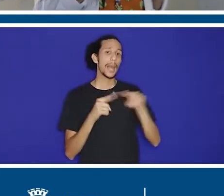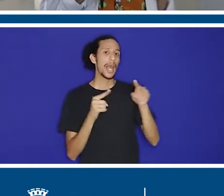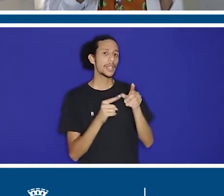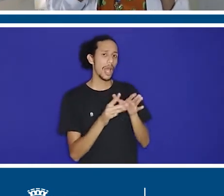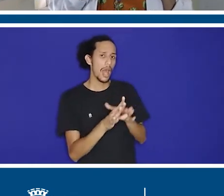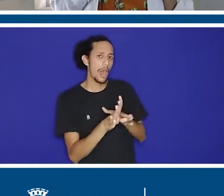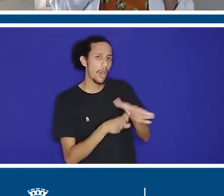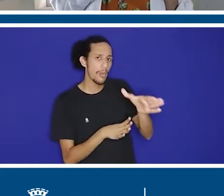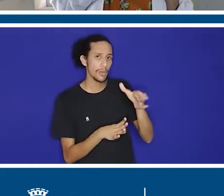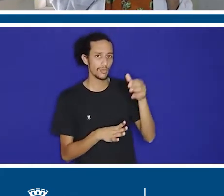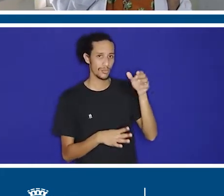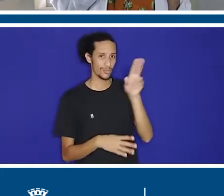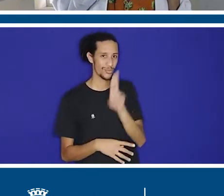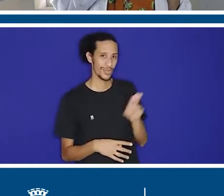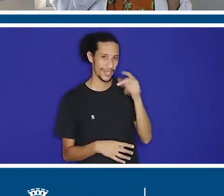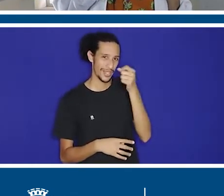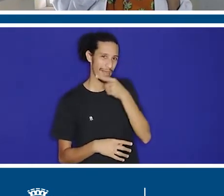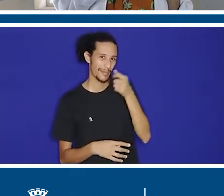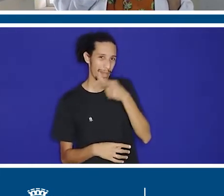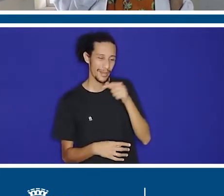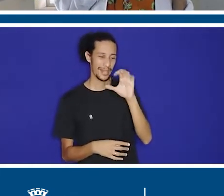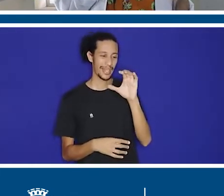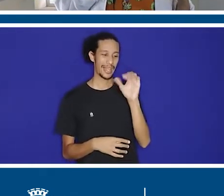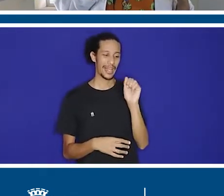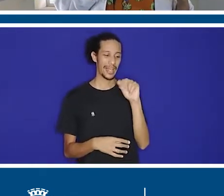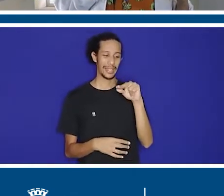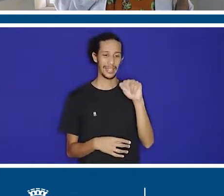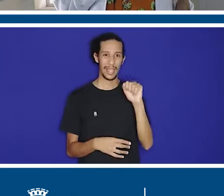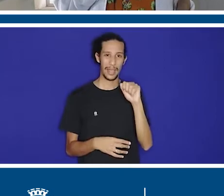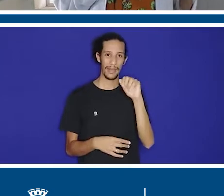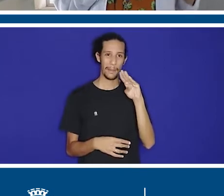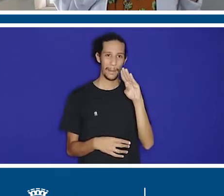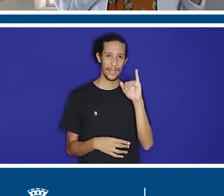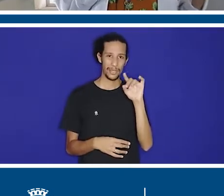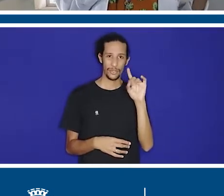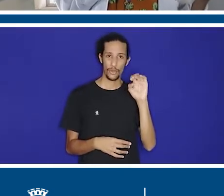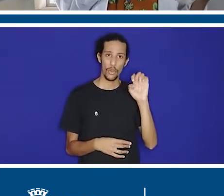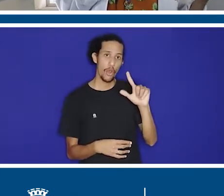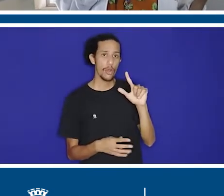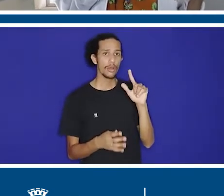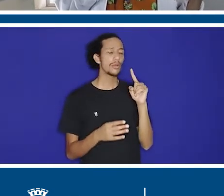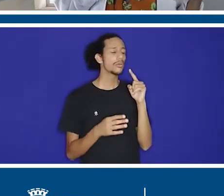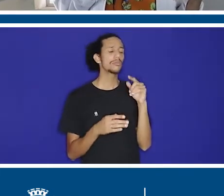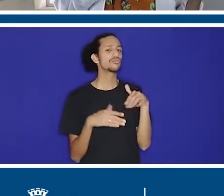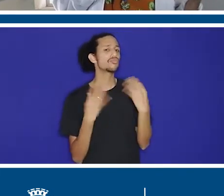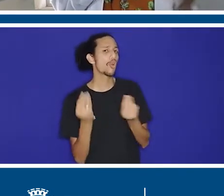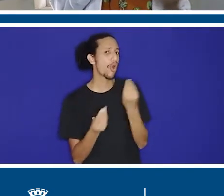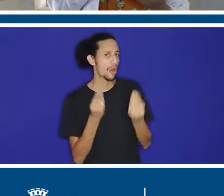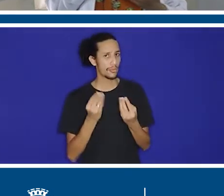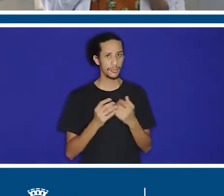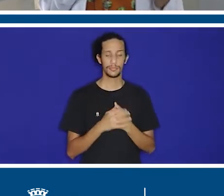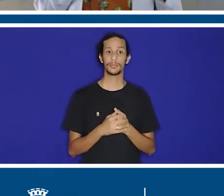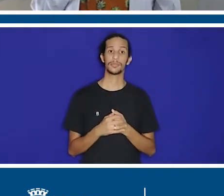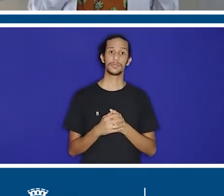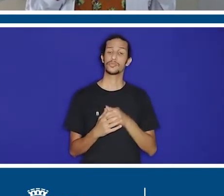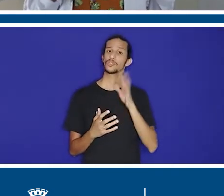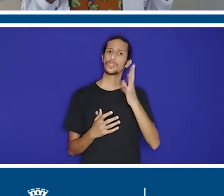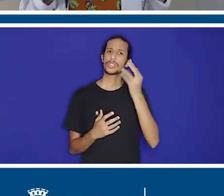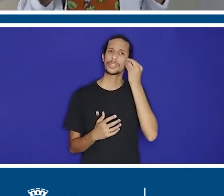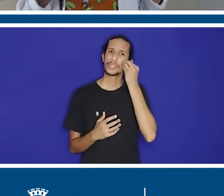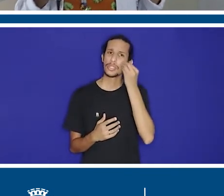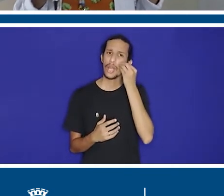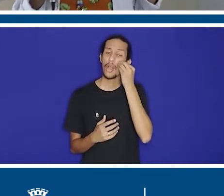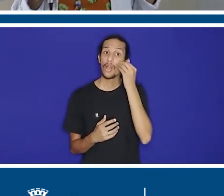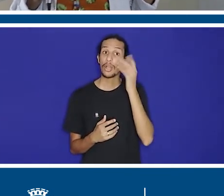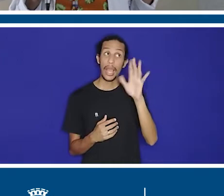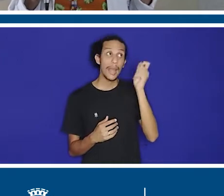recomenda, né? Quando se prescreve, né, ou se vai prescrever? Primeiro, já foram tentadas